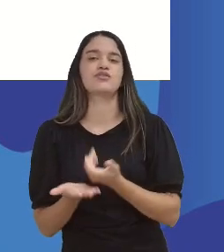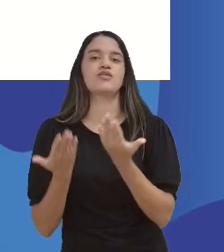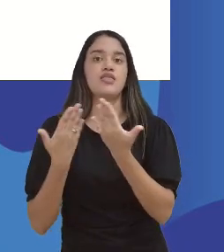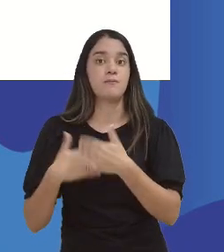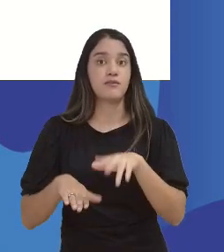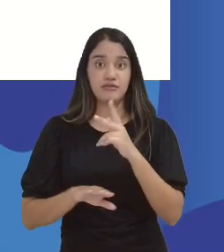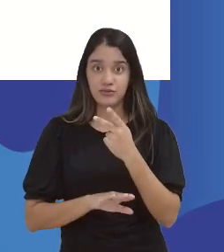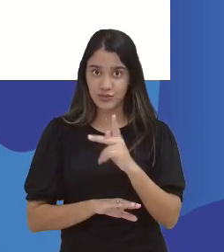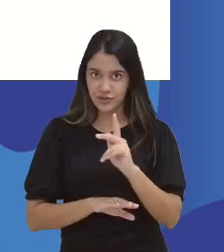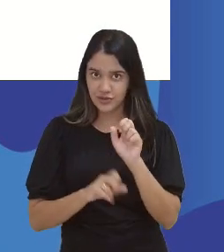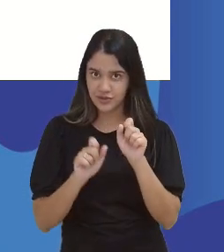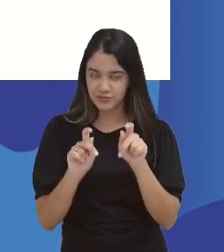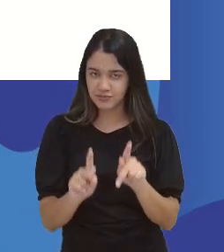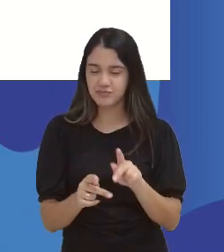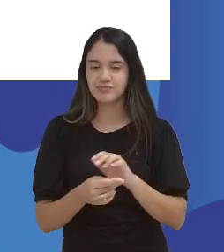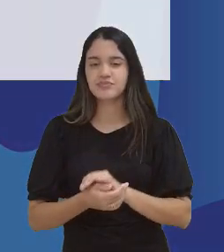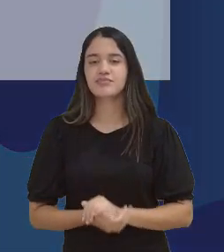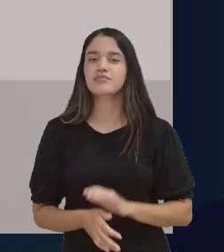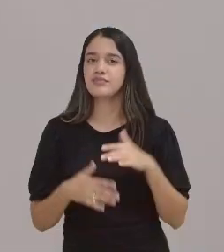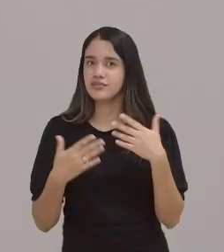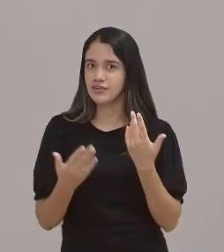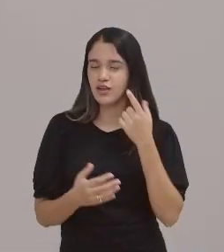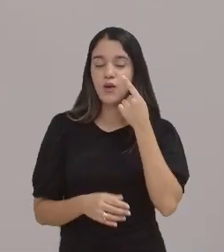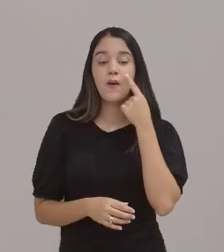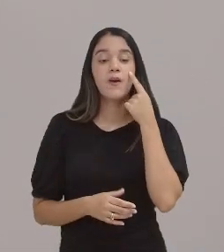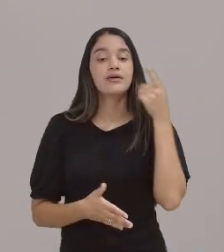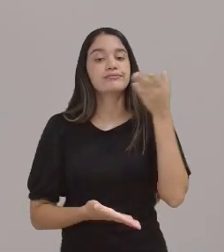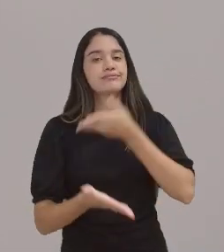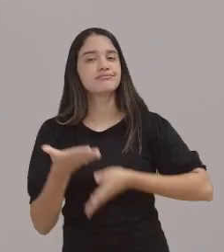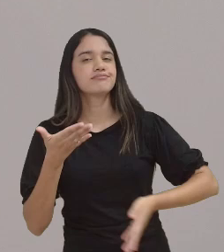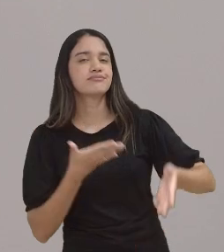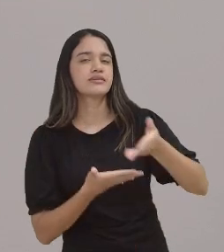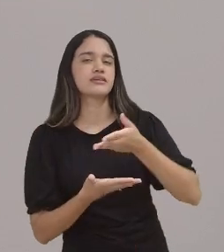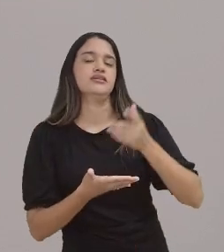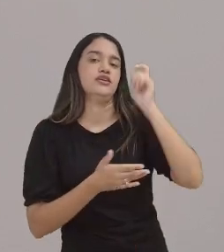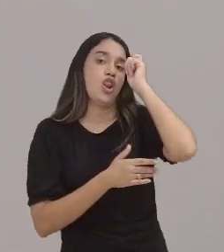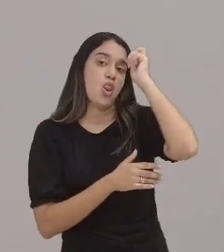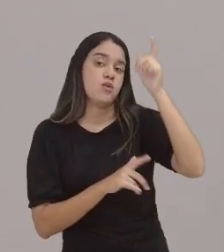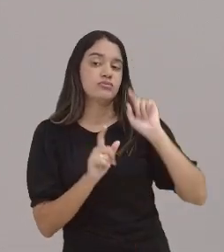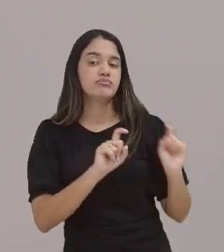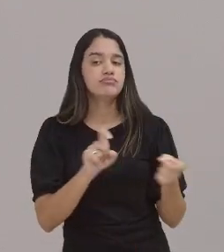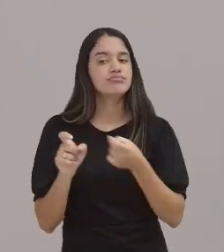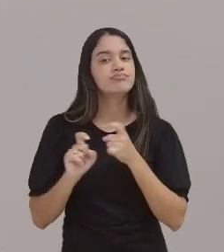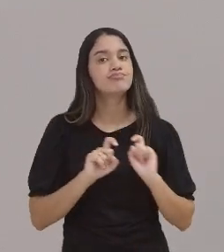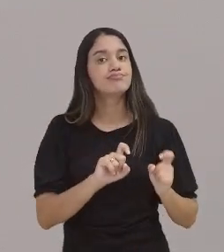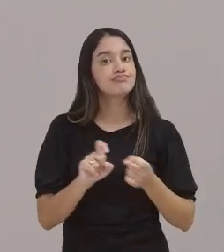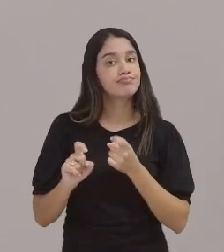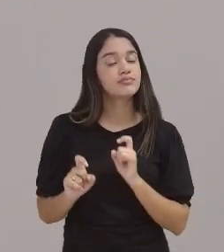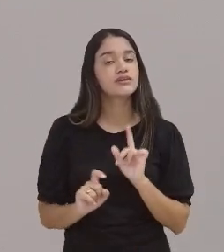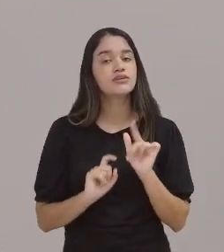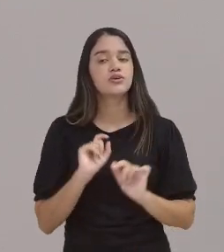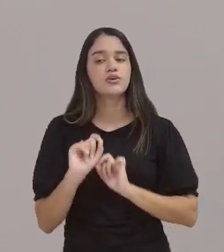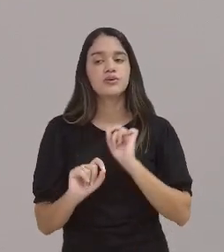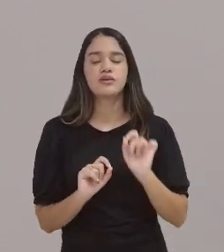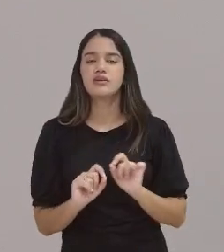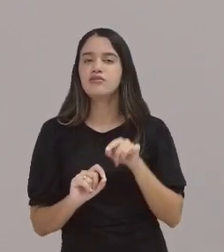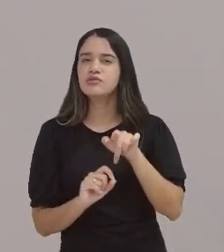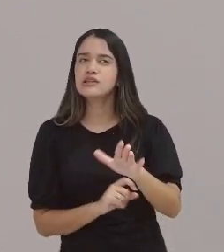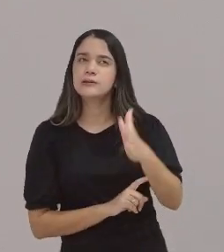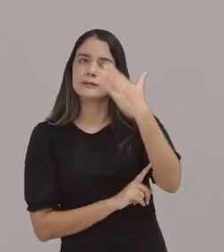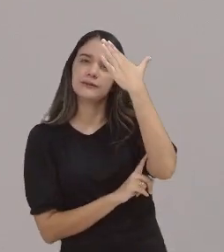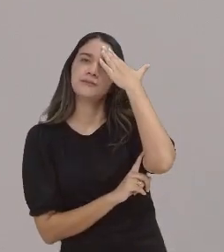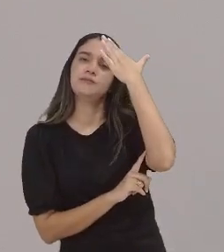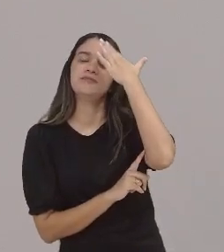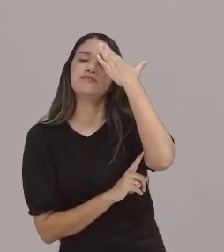de vocês, ok? Então, ó, estabelecer relações lógico-discursivas é isso. É você